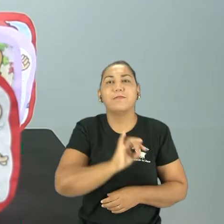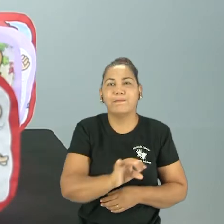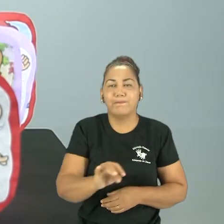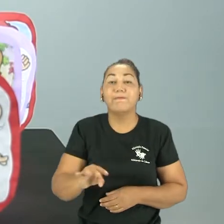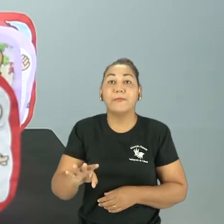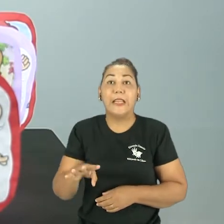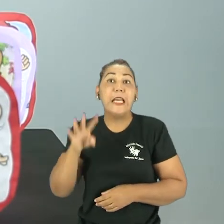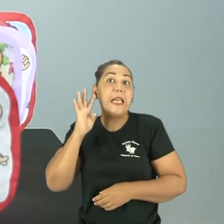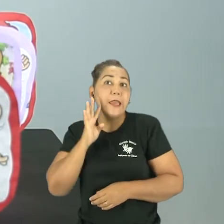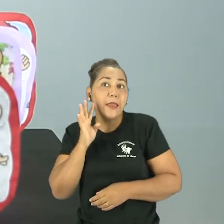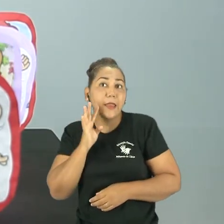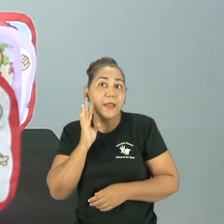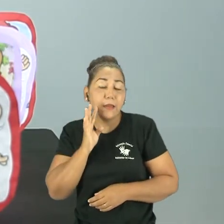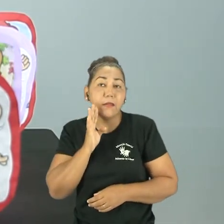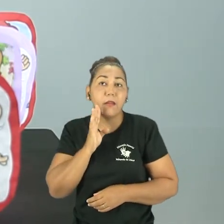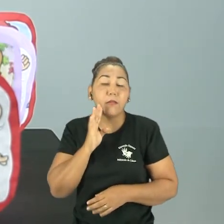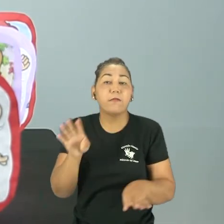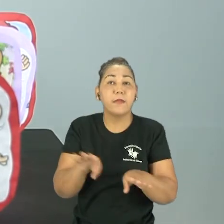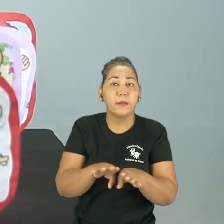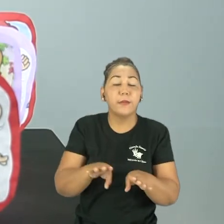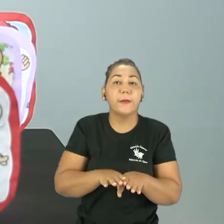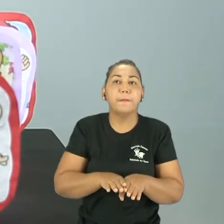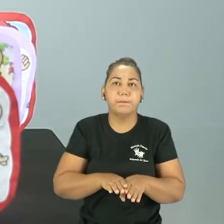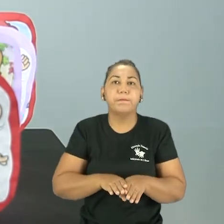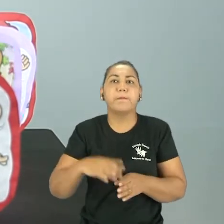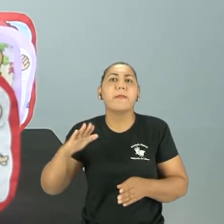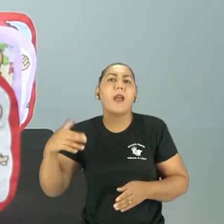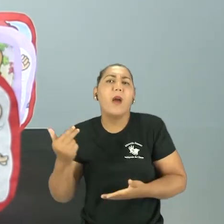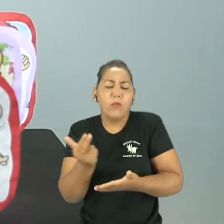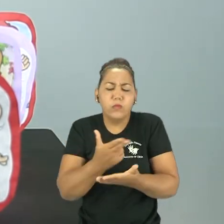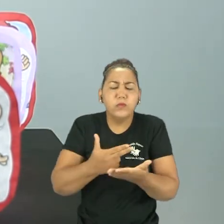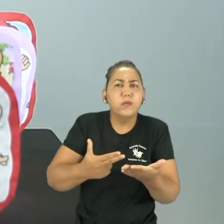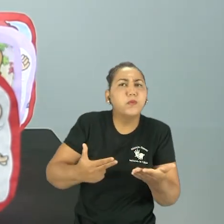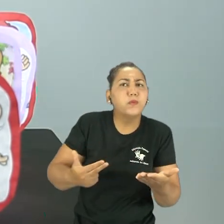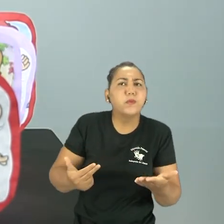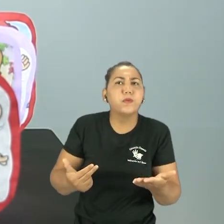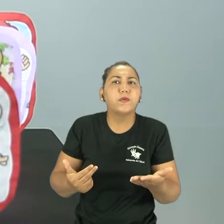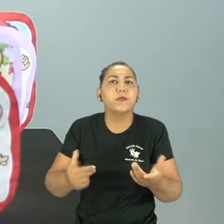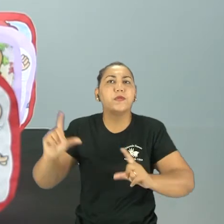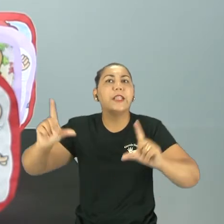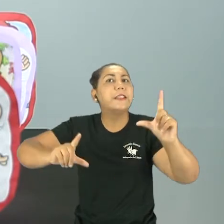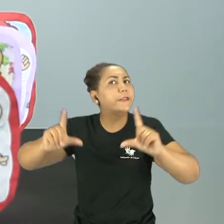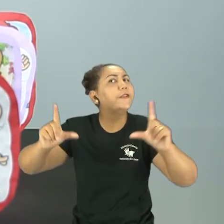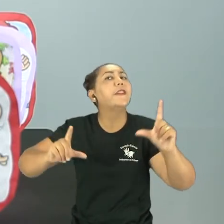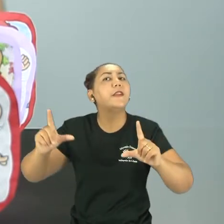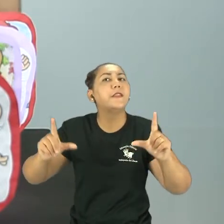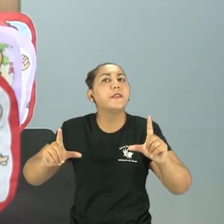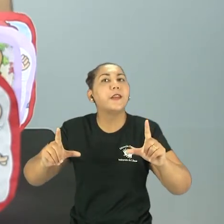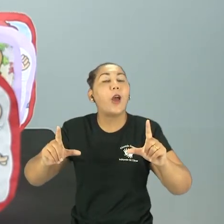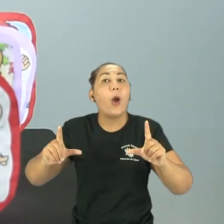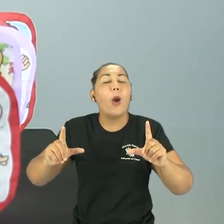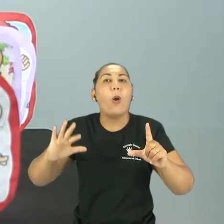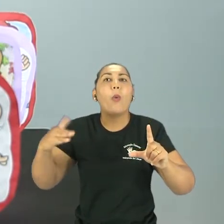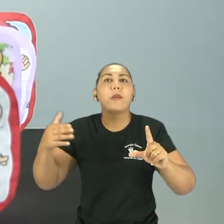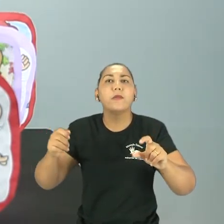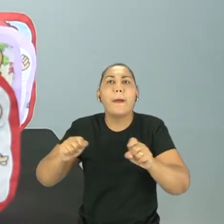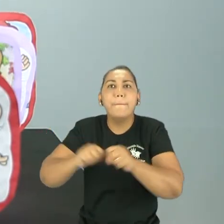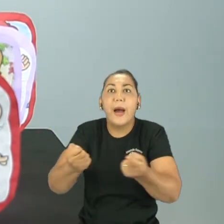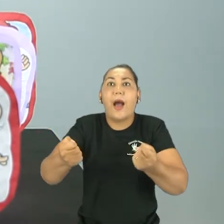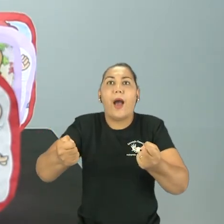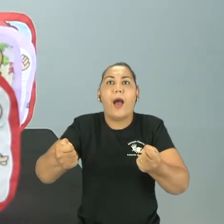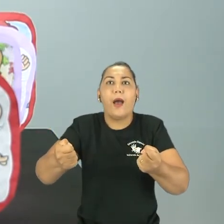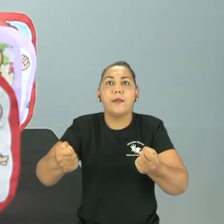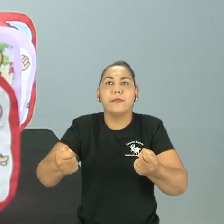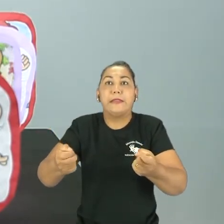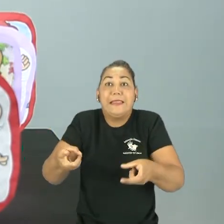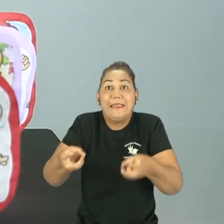interessante. Quando a gente assiste um desenho animado, aí quando quebra alguma coisa, a gente escuta, né?